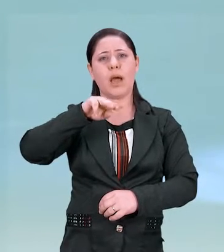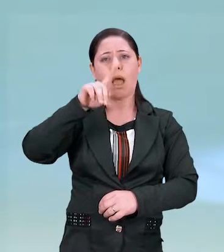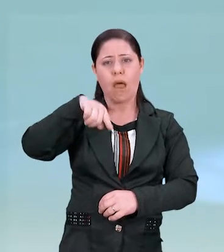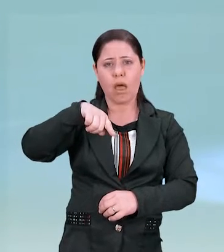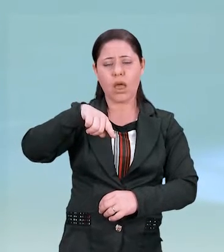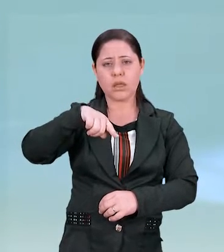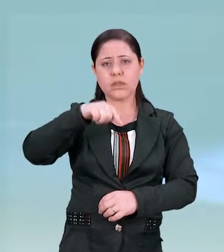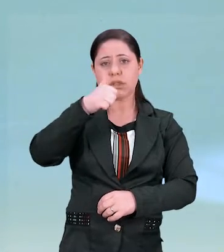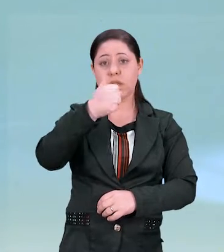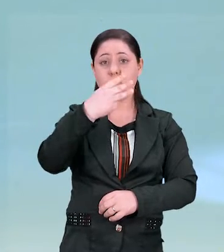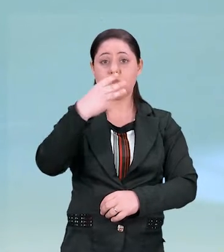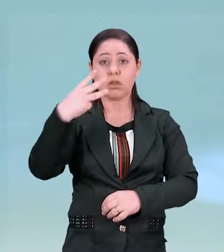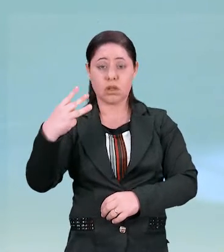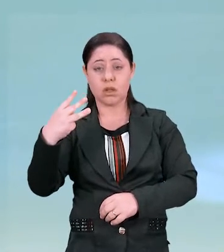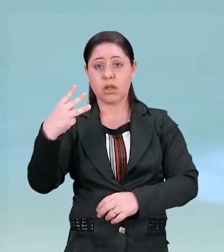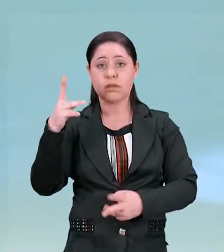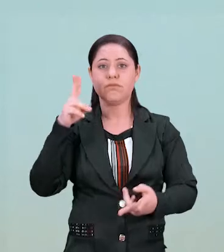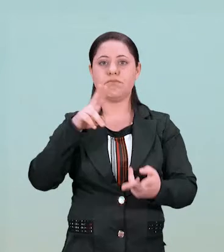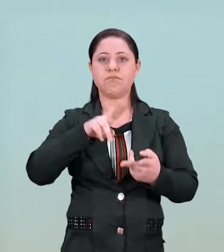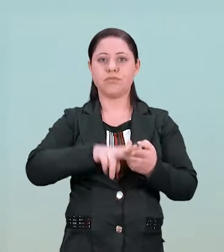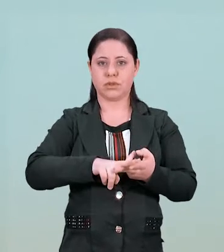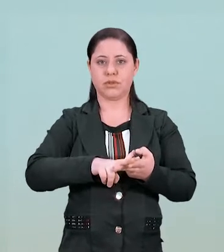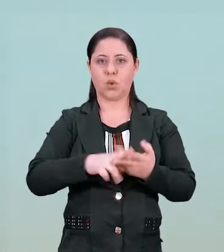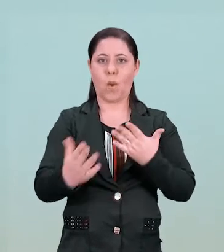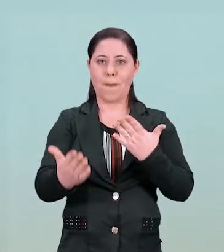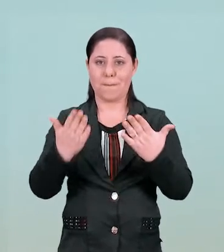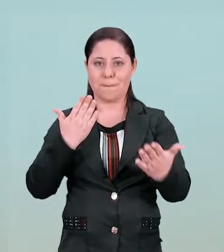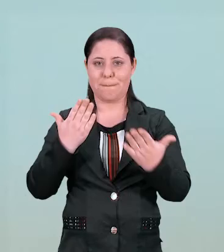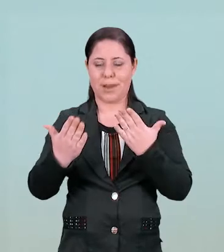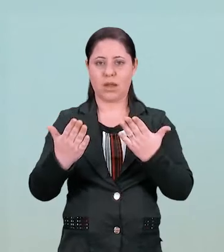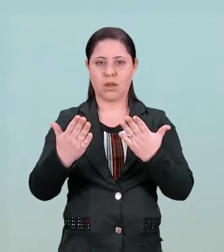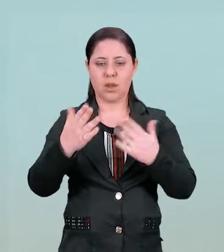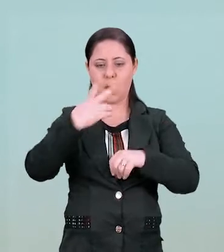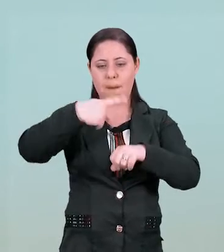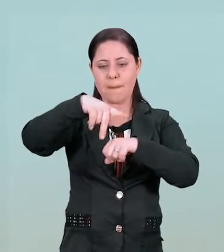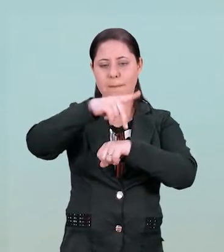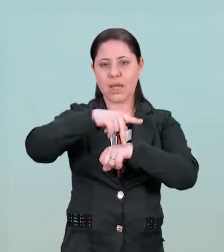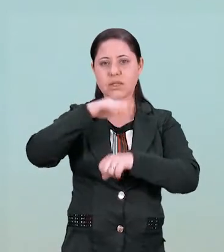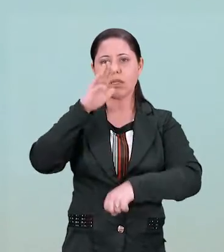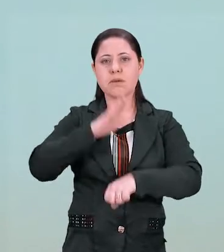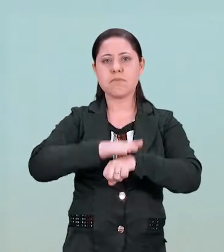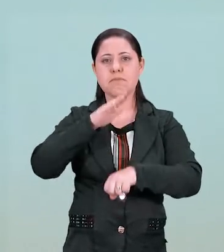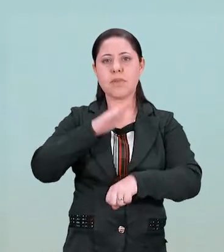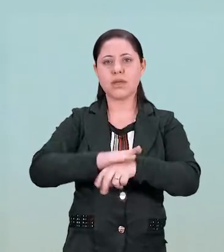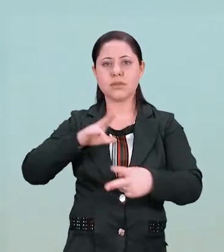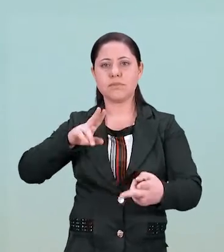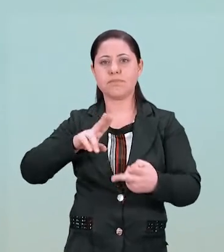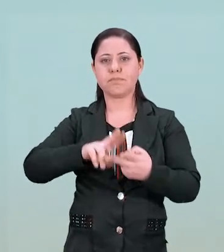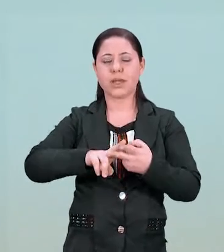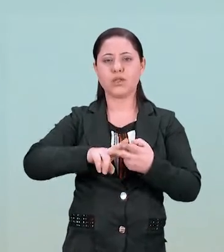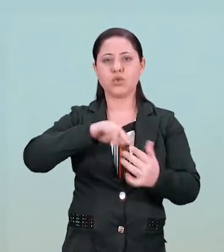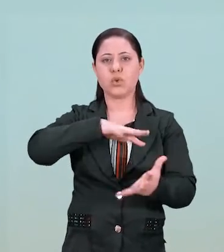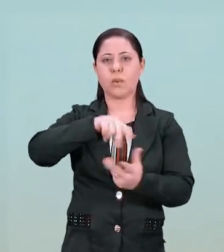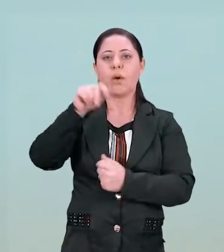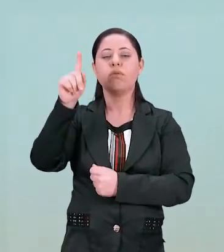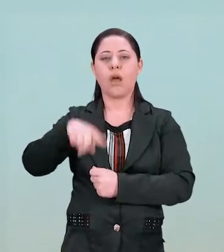habitantes. O país que mais encarcera no mundo são os Estados Unidos, e a média deles